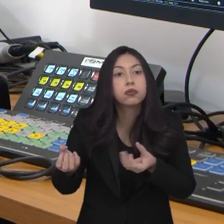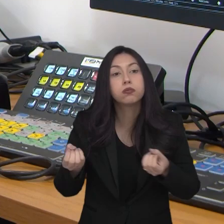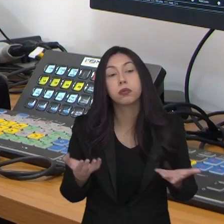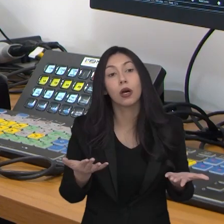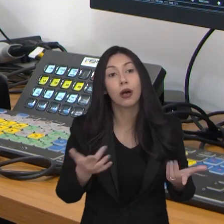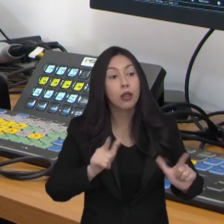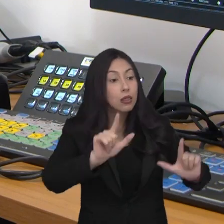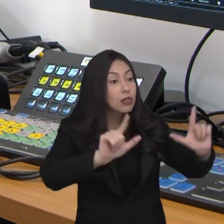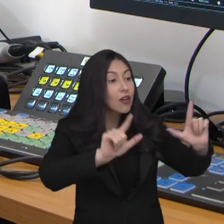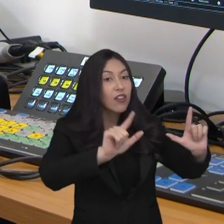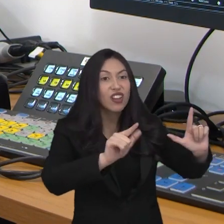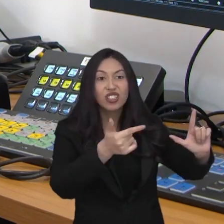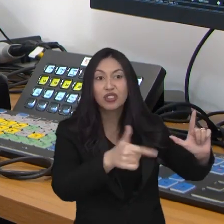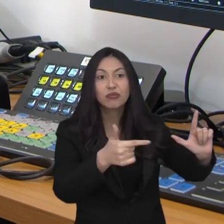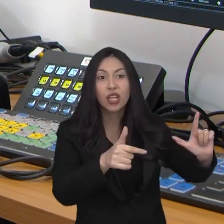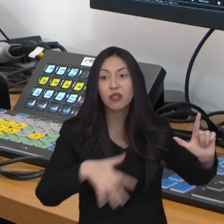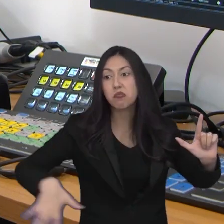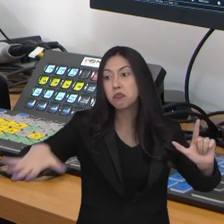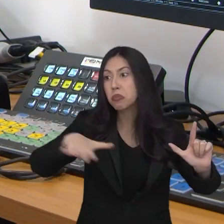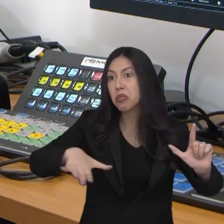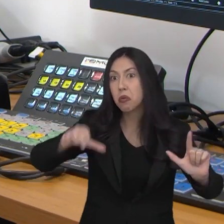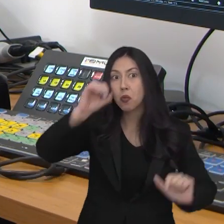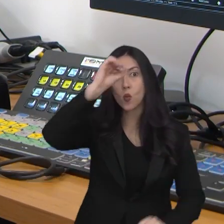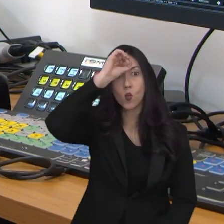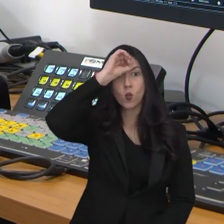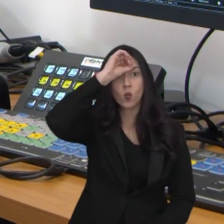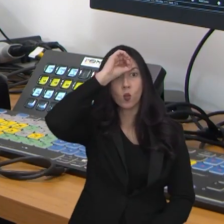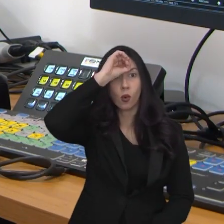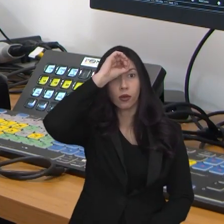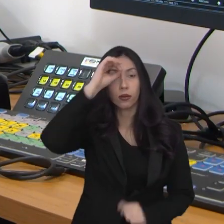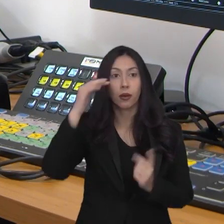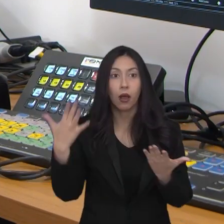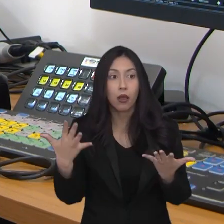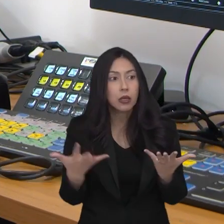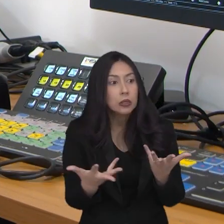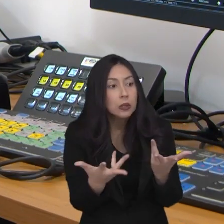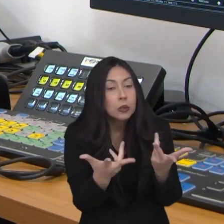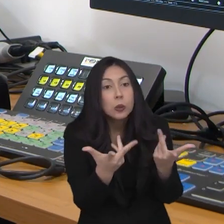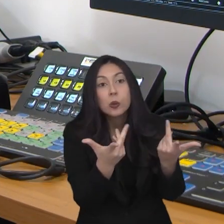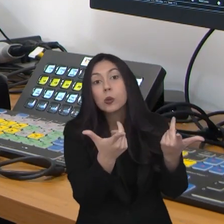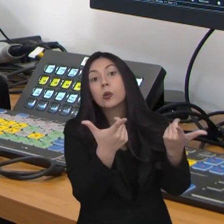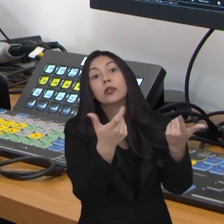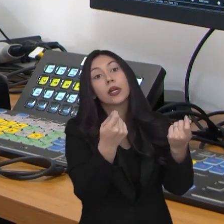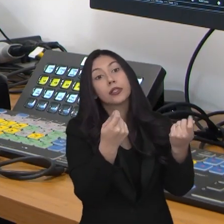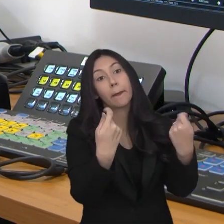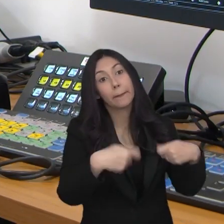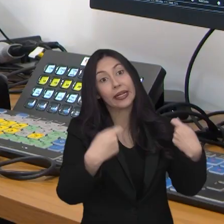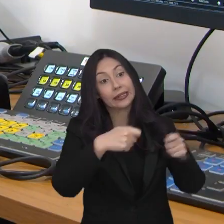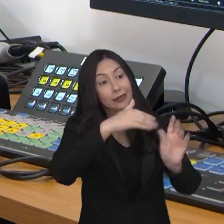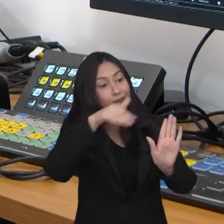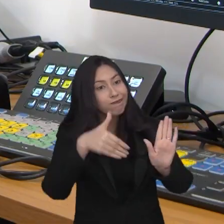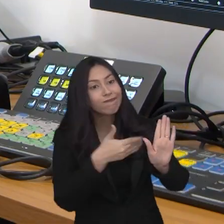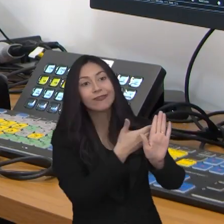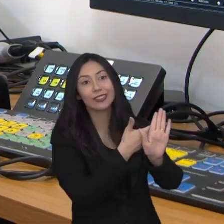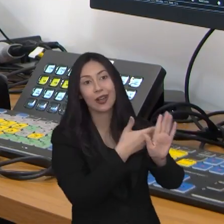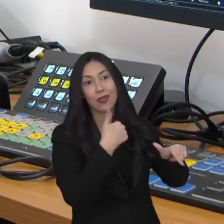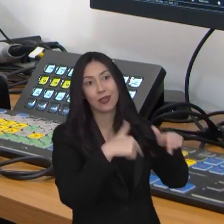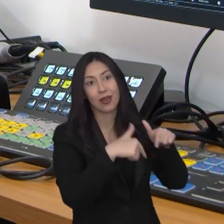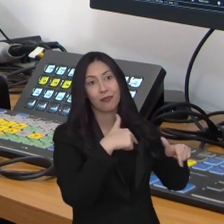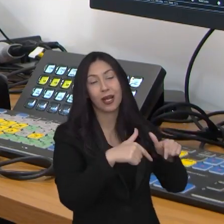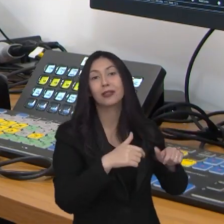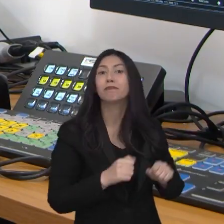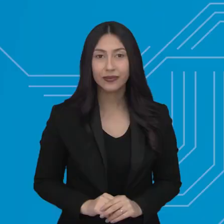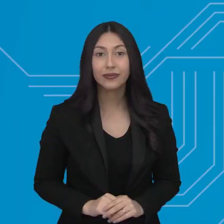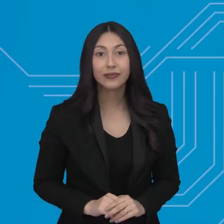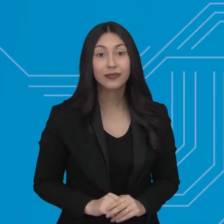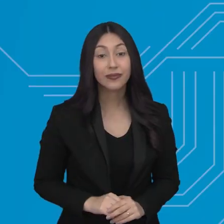informação, né? Se não fosse pela televisão, as pessoas não estariam informadas, né? E a qualidade dessa informação depende de quem trabalha